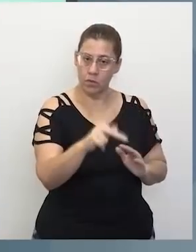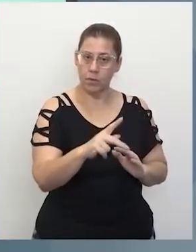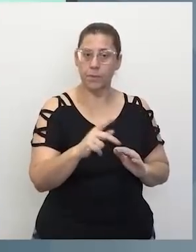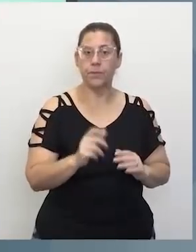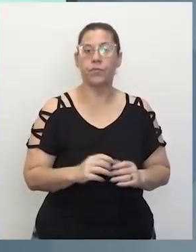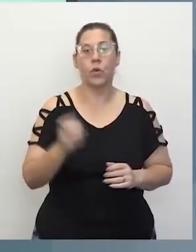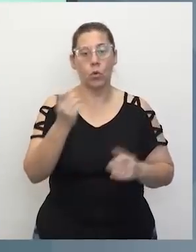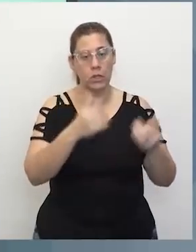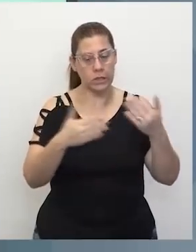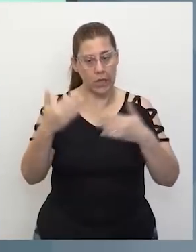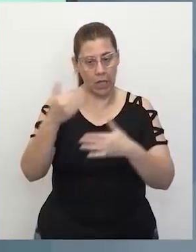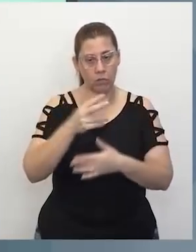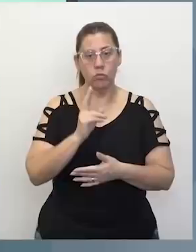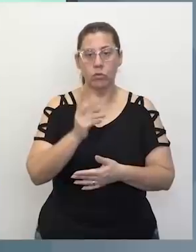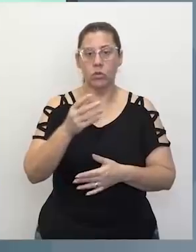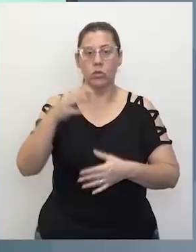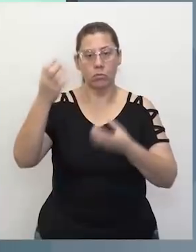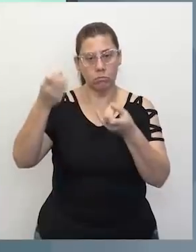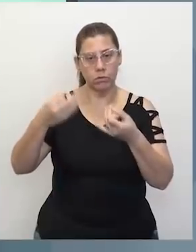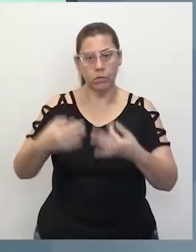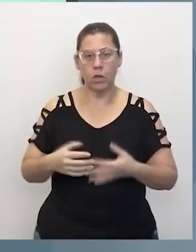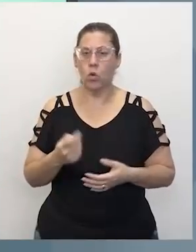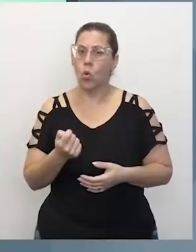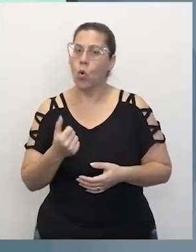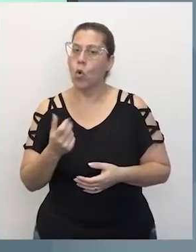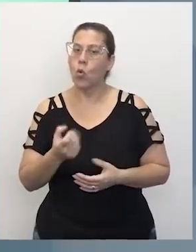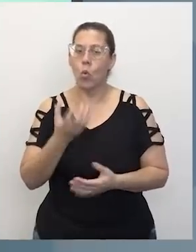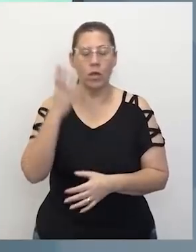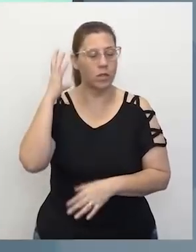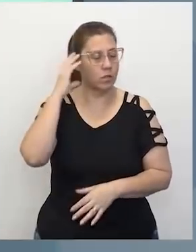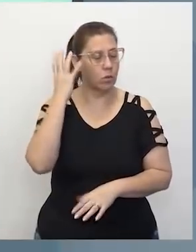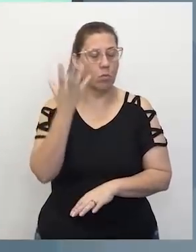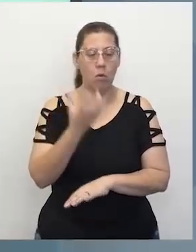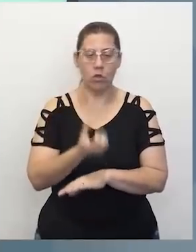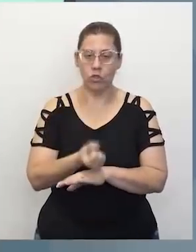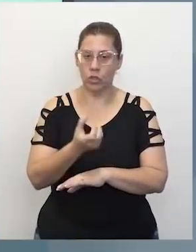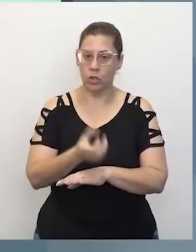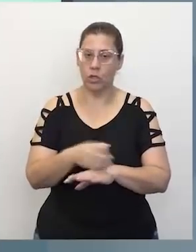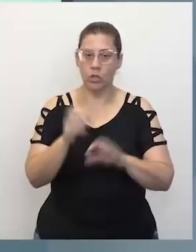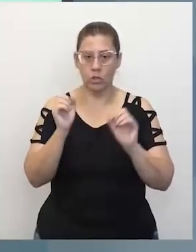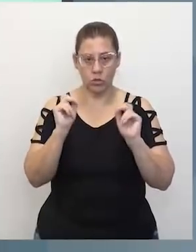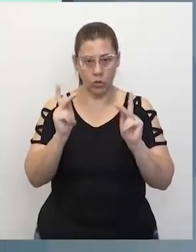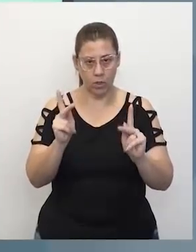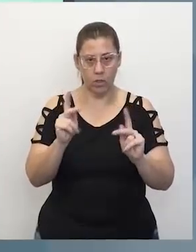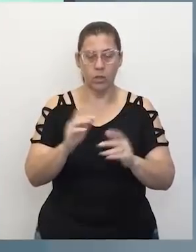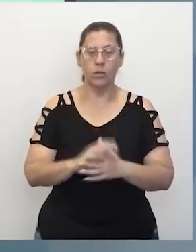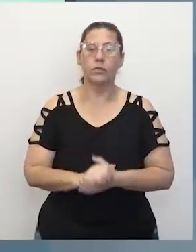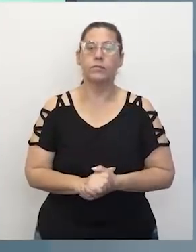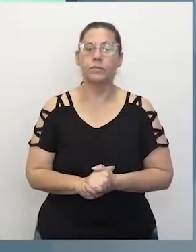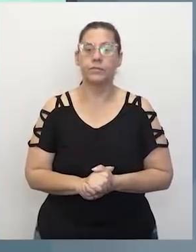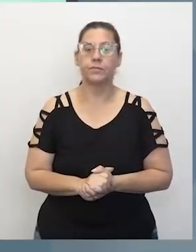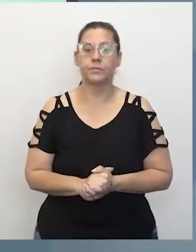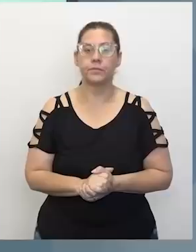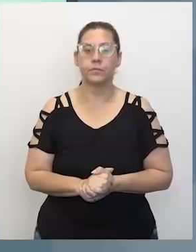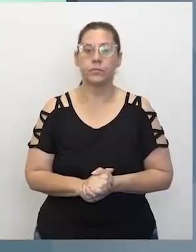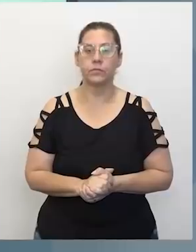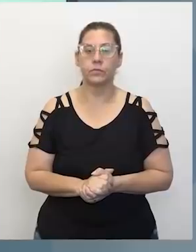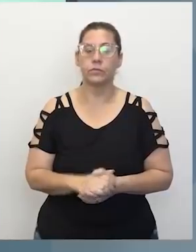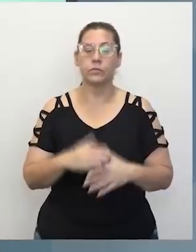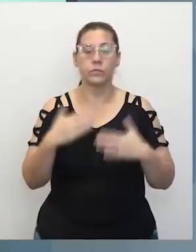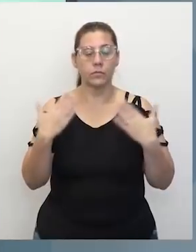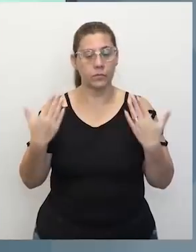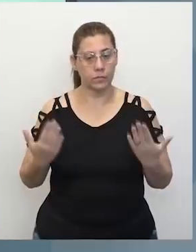vai ficar aí e eu vou só falar. Vai ser quase um podcast, combinado aí, produção? Mais tempo na telinha e menos em mim, beleza?